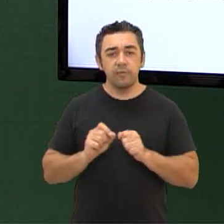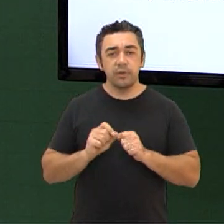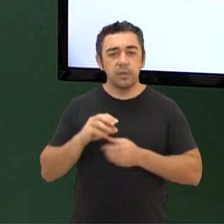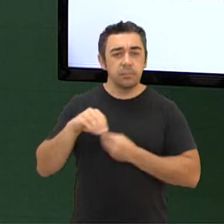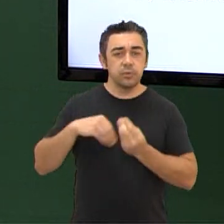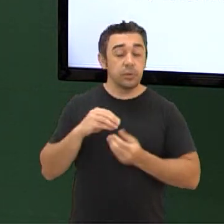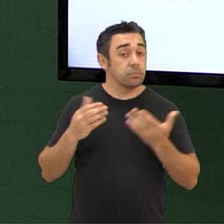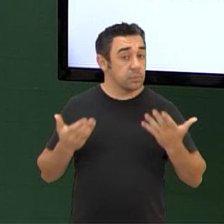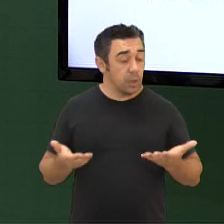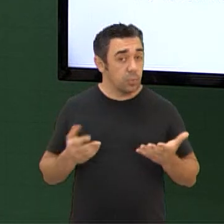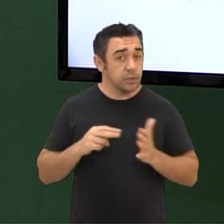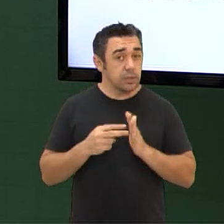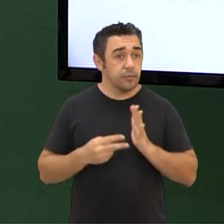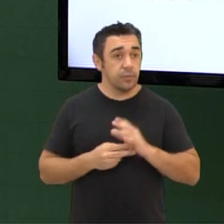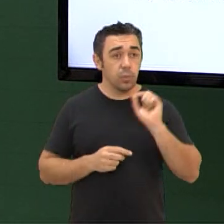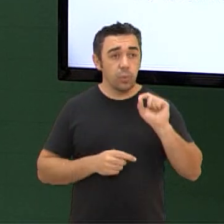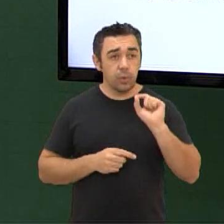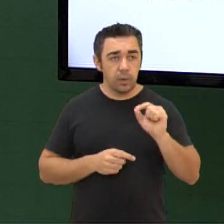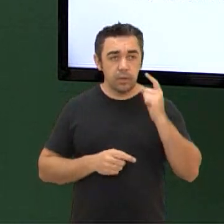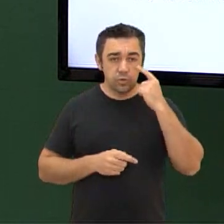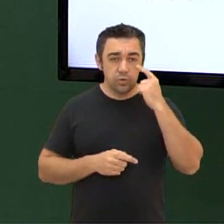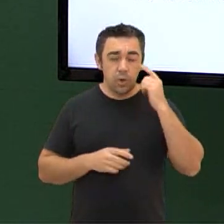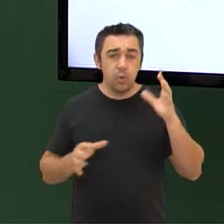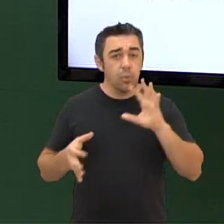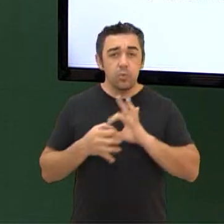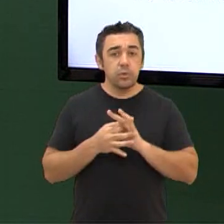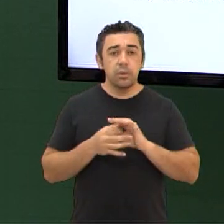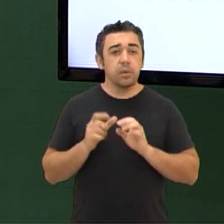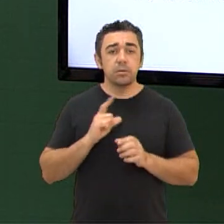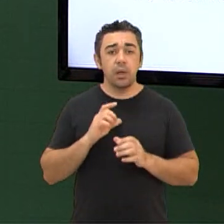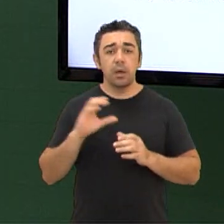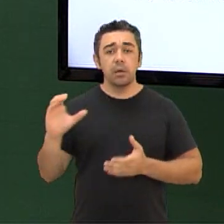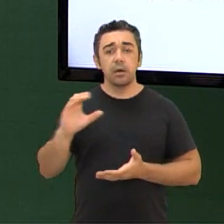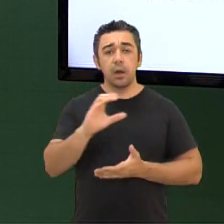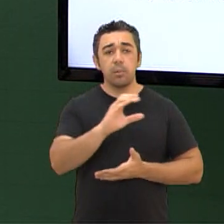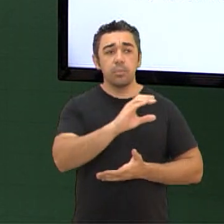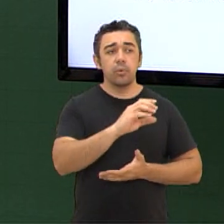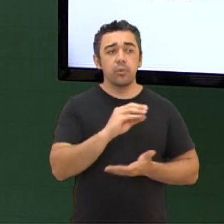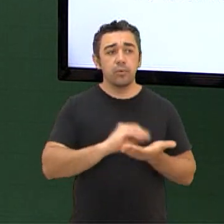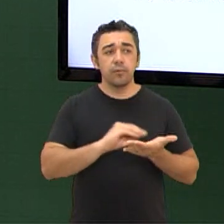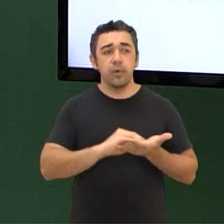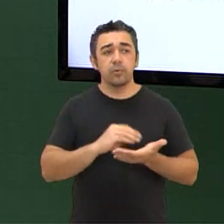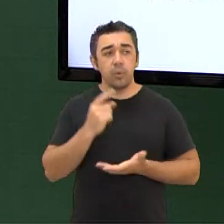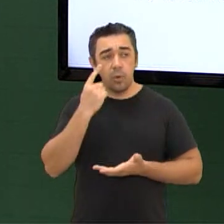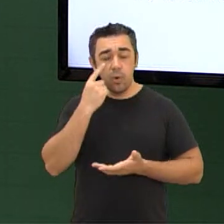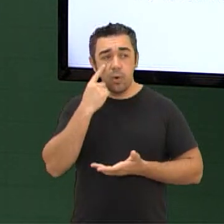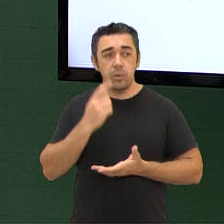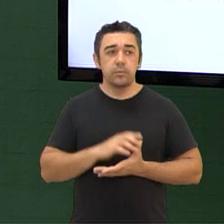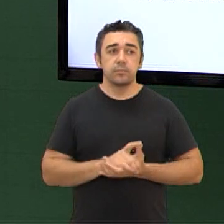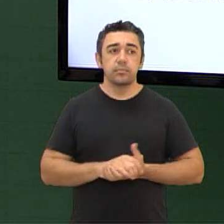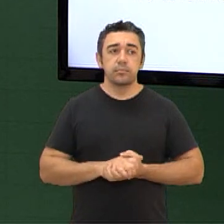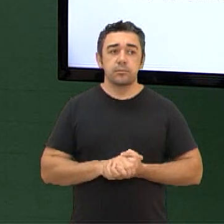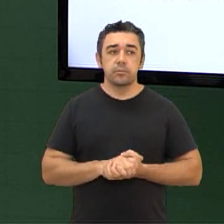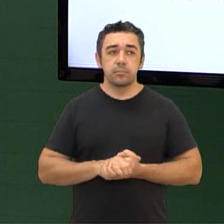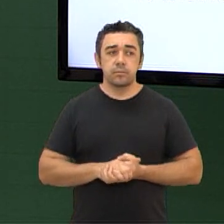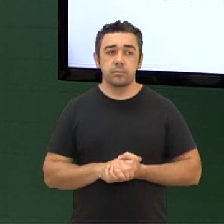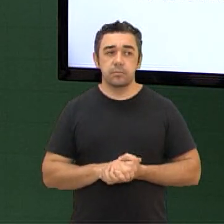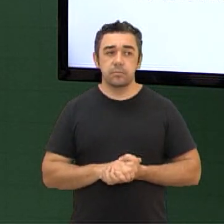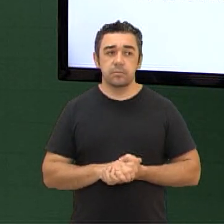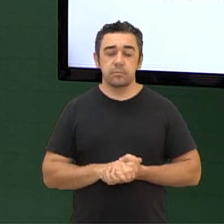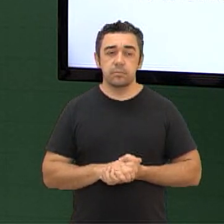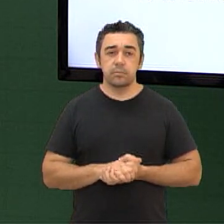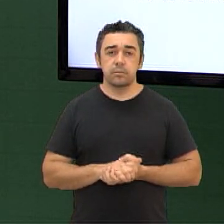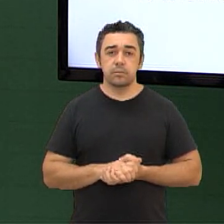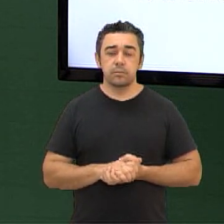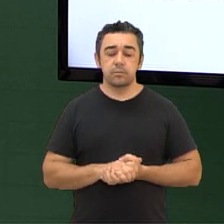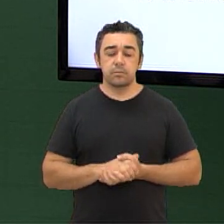Tranquilo? Ou seja, basta você juntar os carboninhos que sobraram, né? Então, sobrou lá, ó,